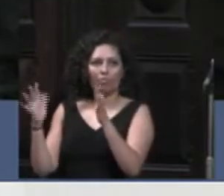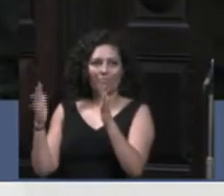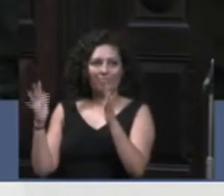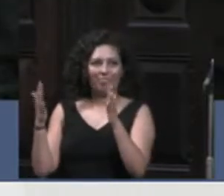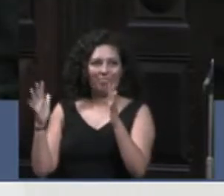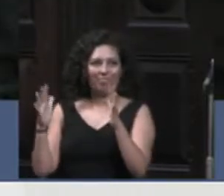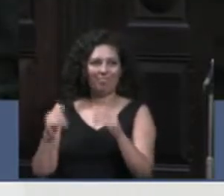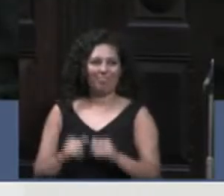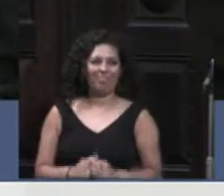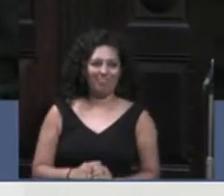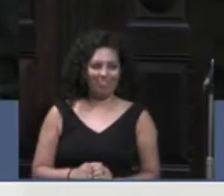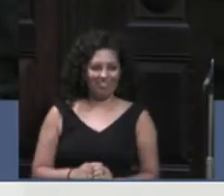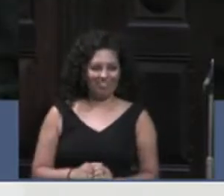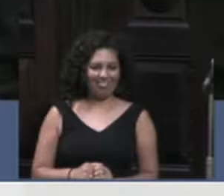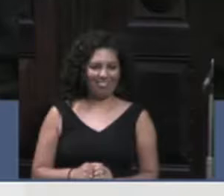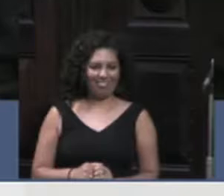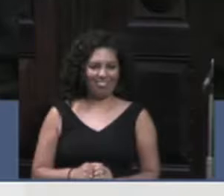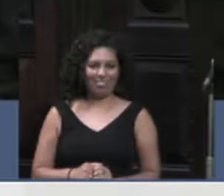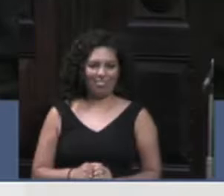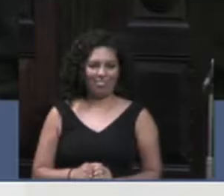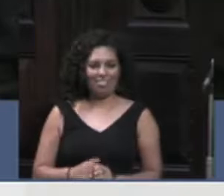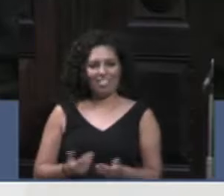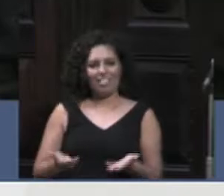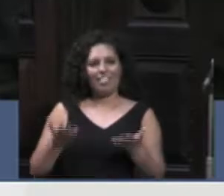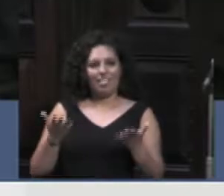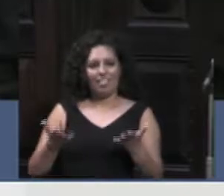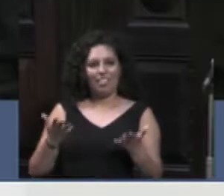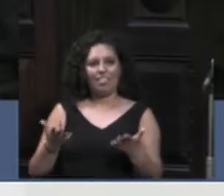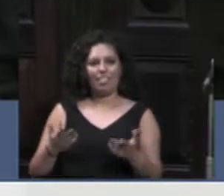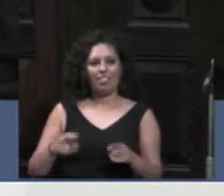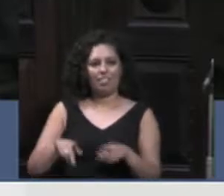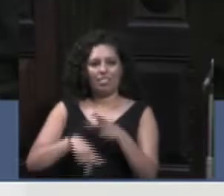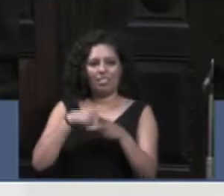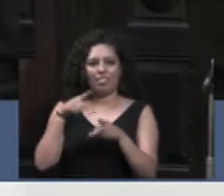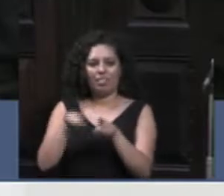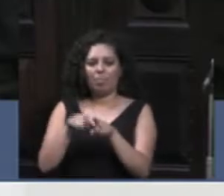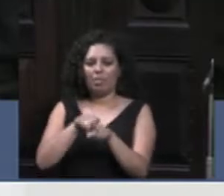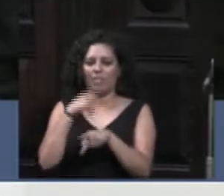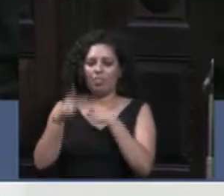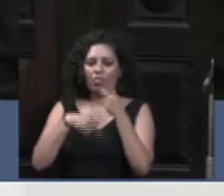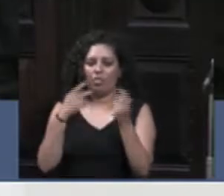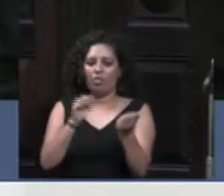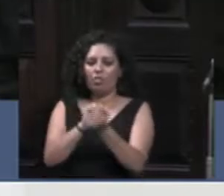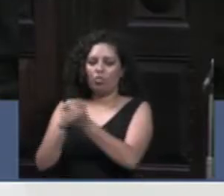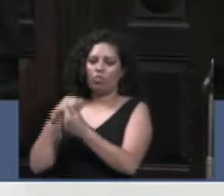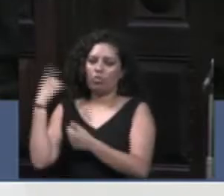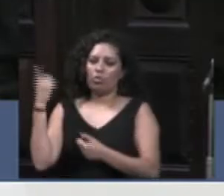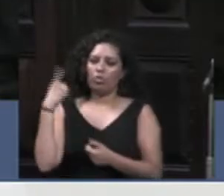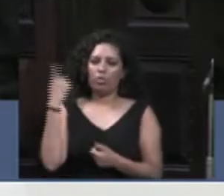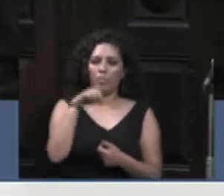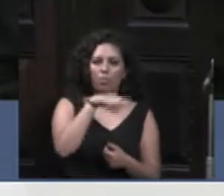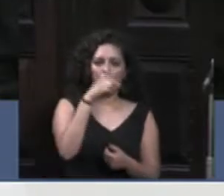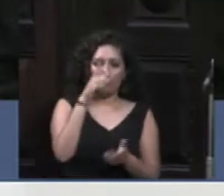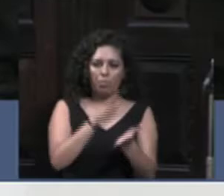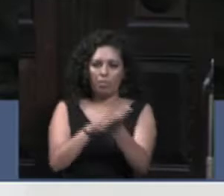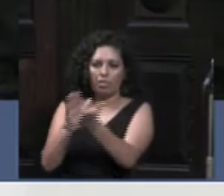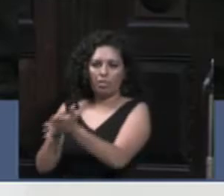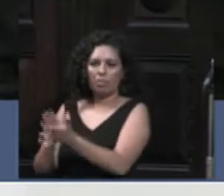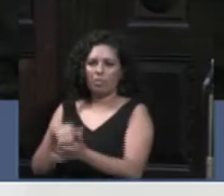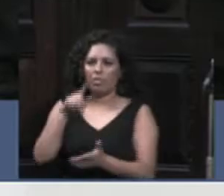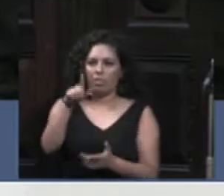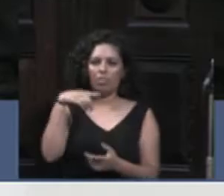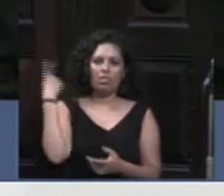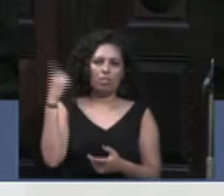Presidente André Siciliano, queria também, como deputado Valdec, cumprimentar Vossa Excelência e o deputado